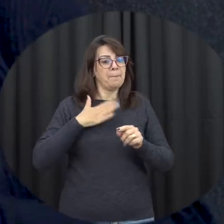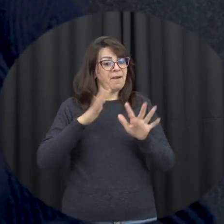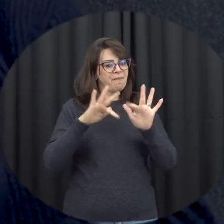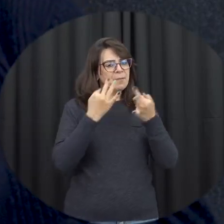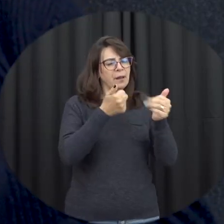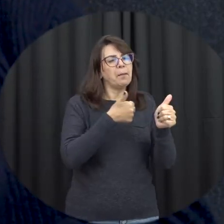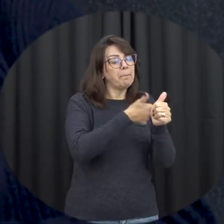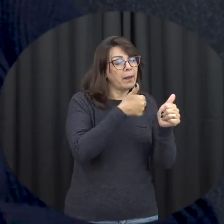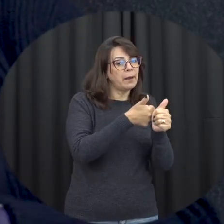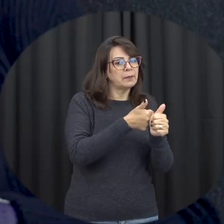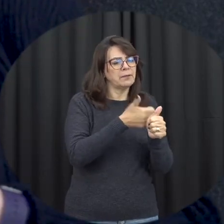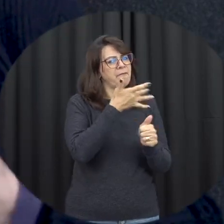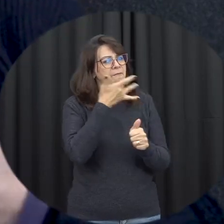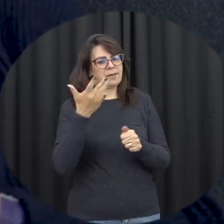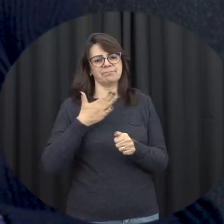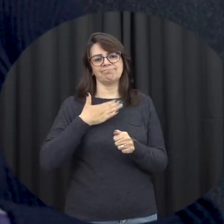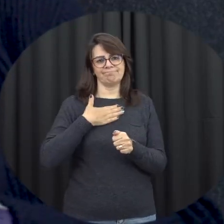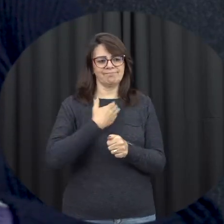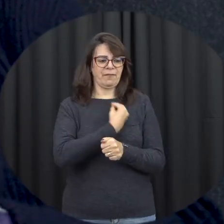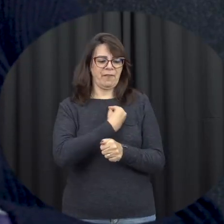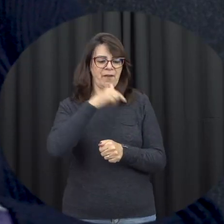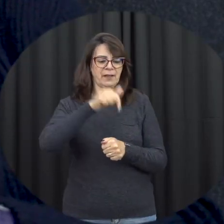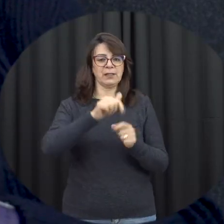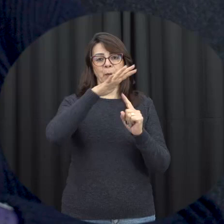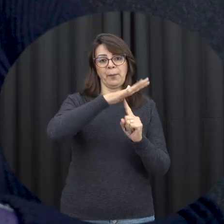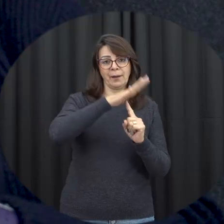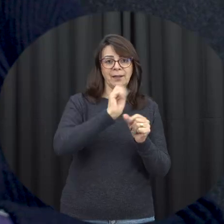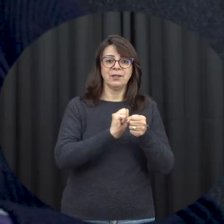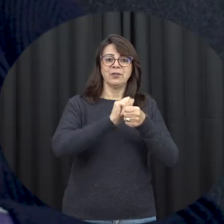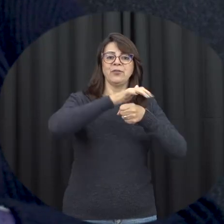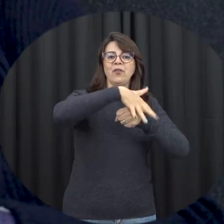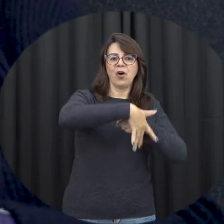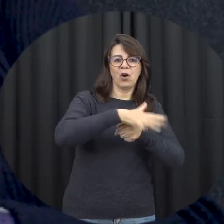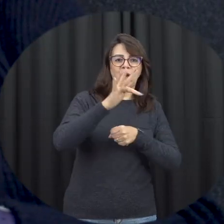tem bastante família por aqui. Aí,